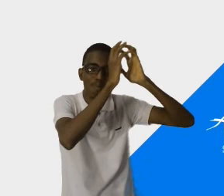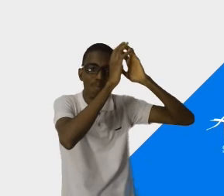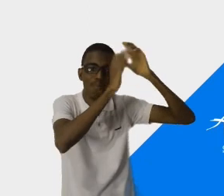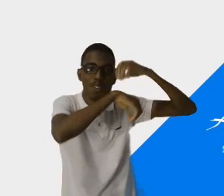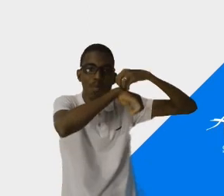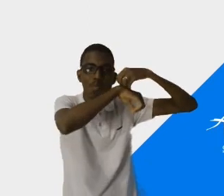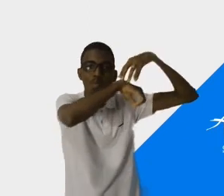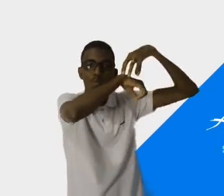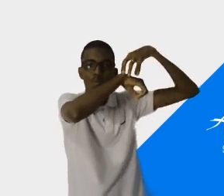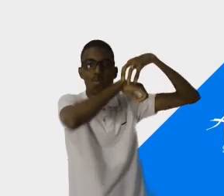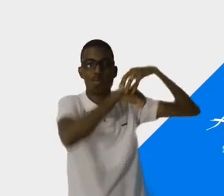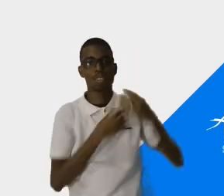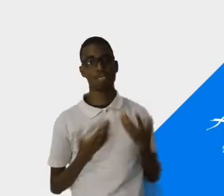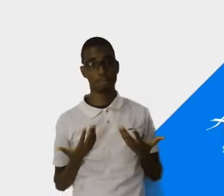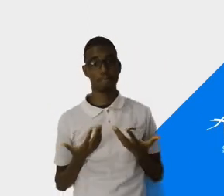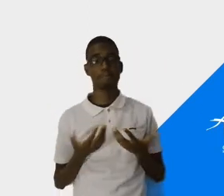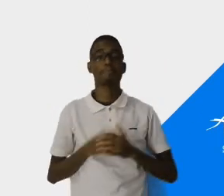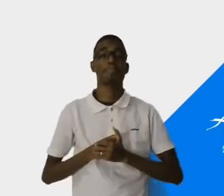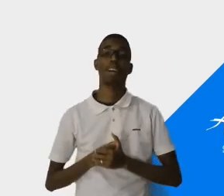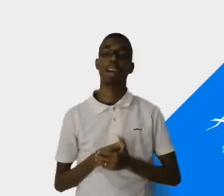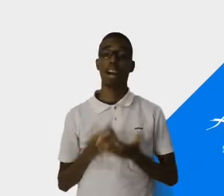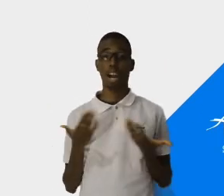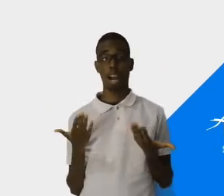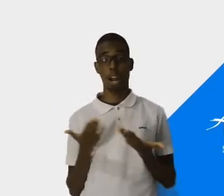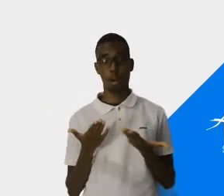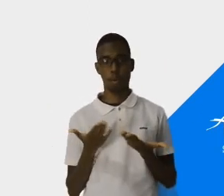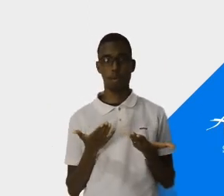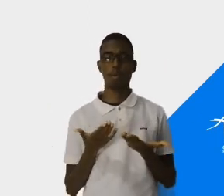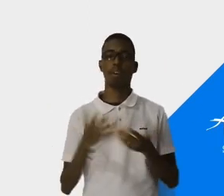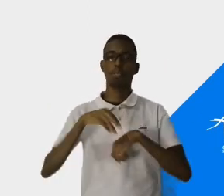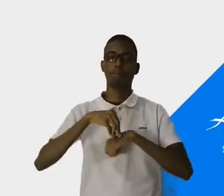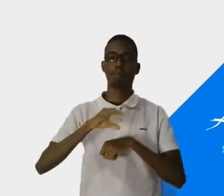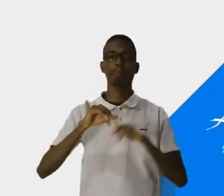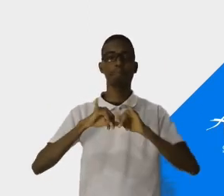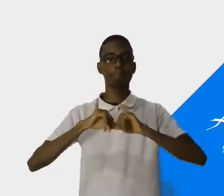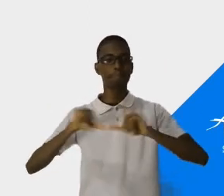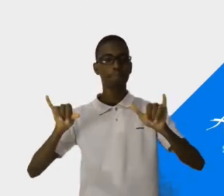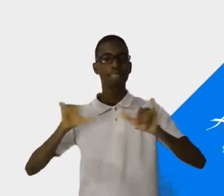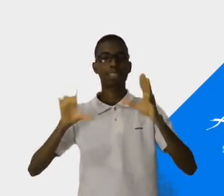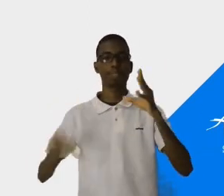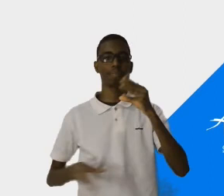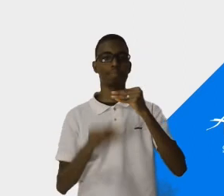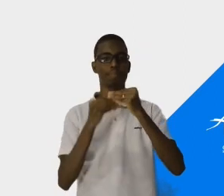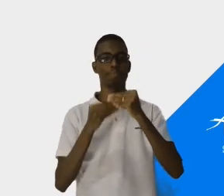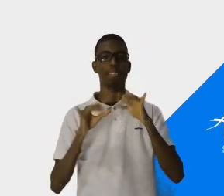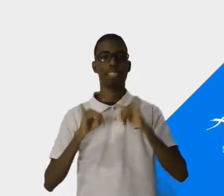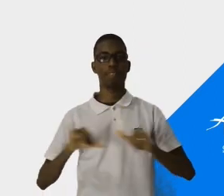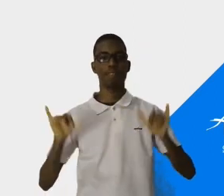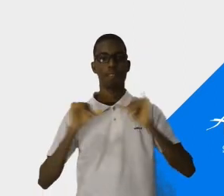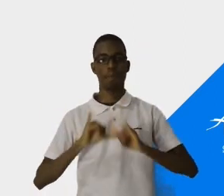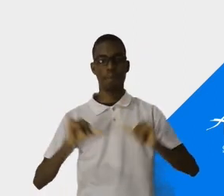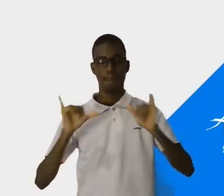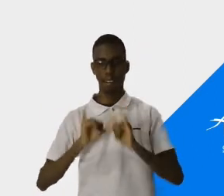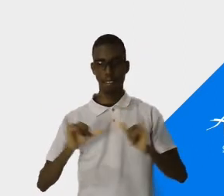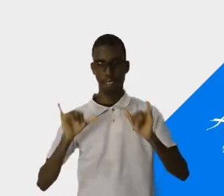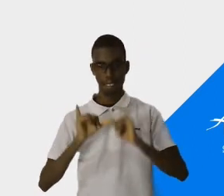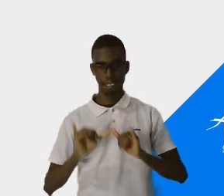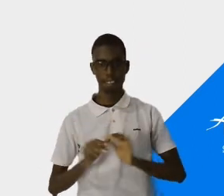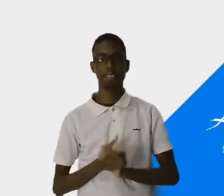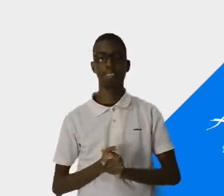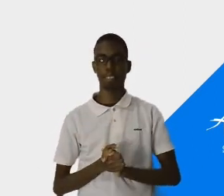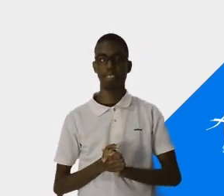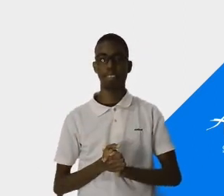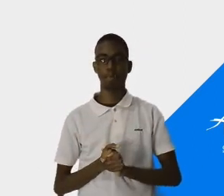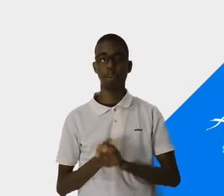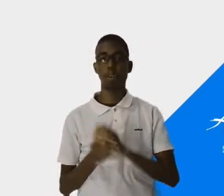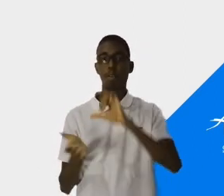Aqui só para trazer para vocês algumas informações adicionais, né, do nosso Núcleo de Neuropsicologia e